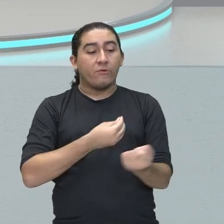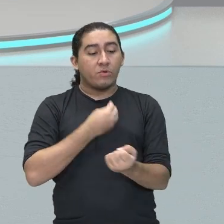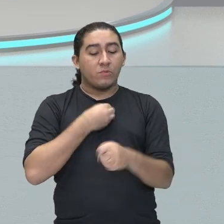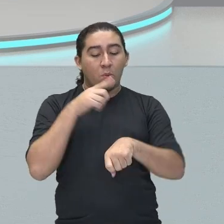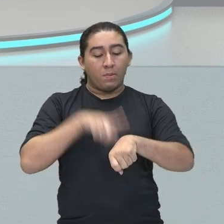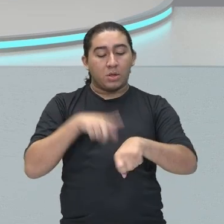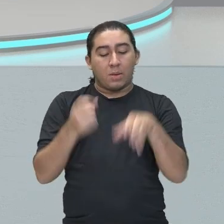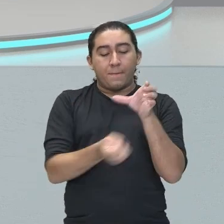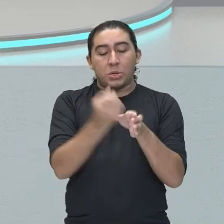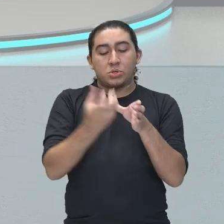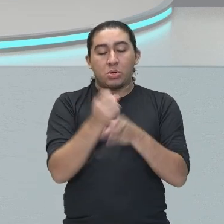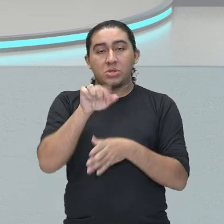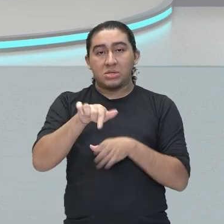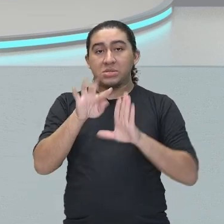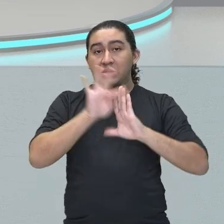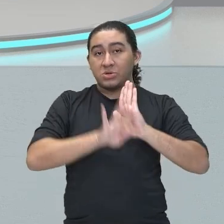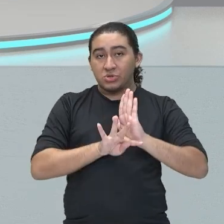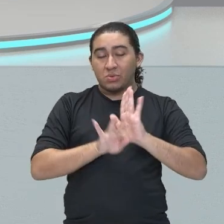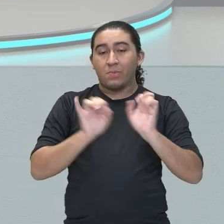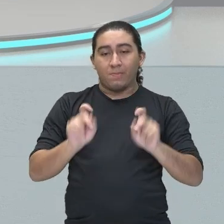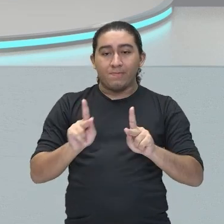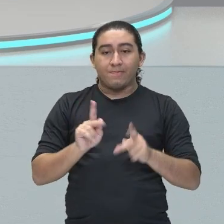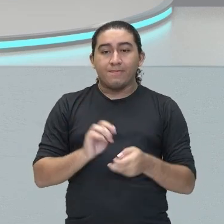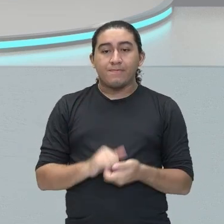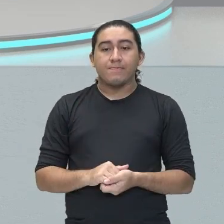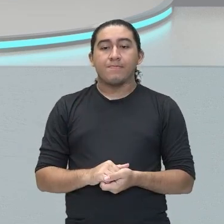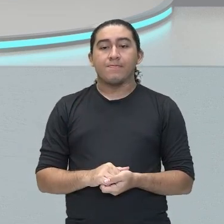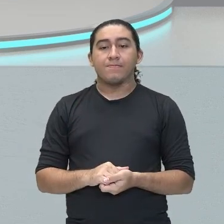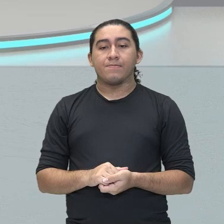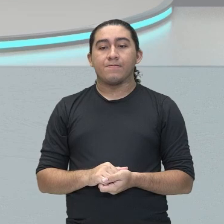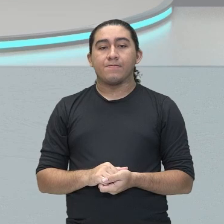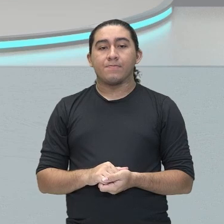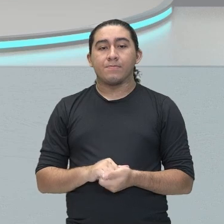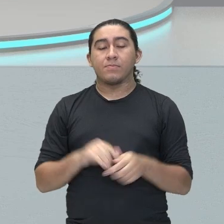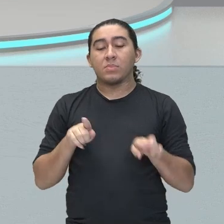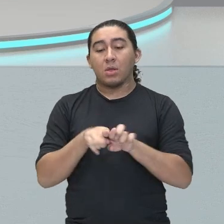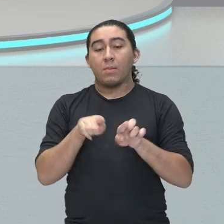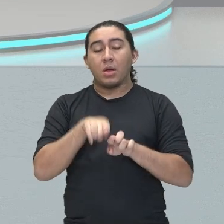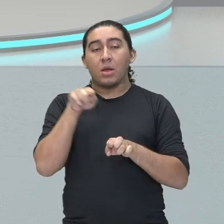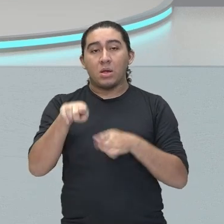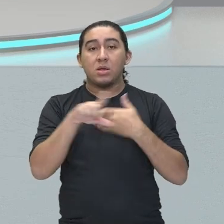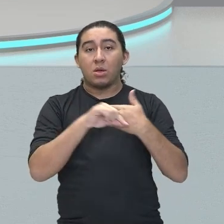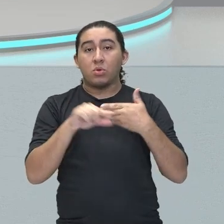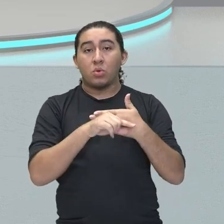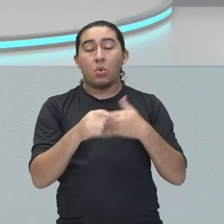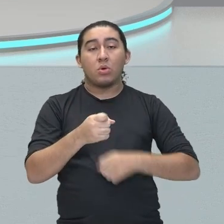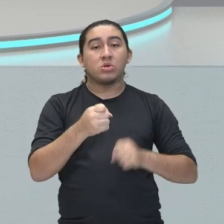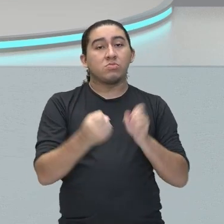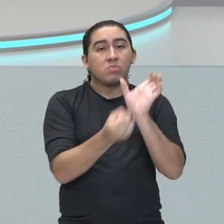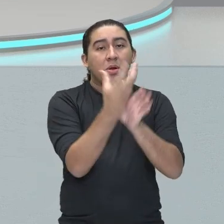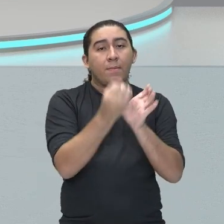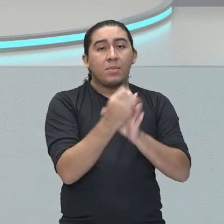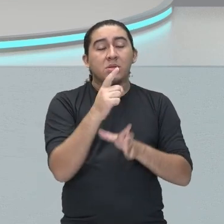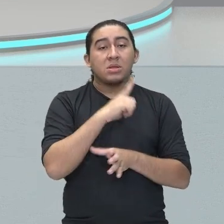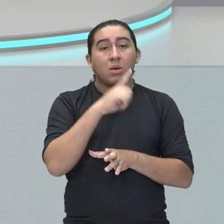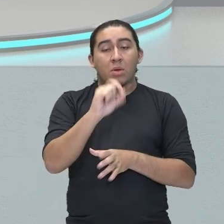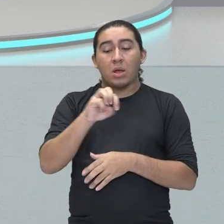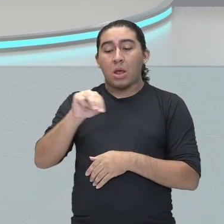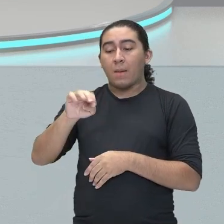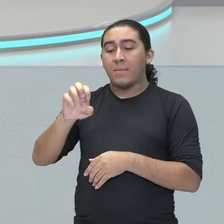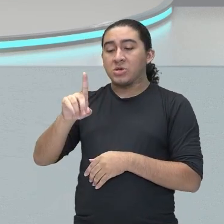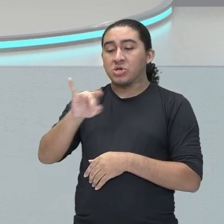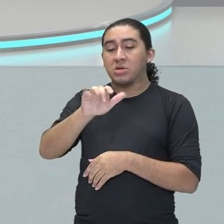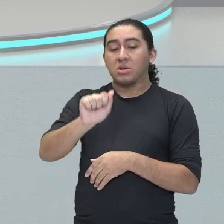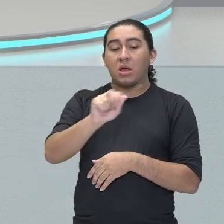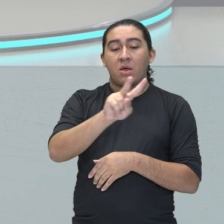da produção textual. Além disso, Camões compôs a chamada medida velha, as